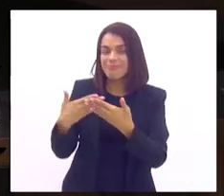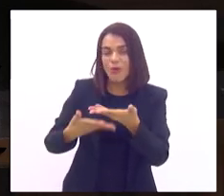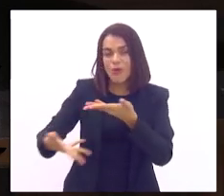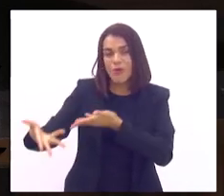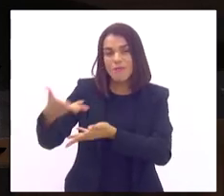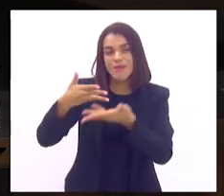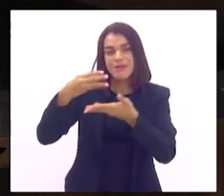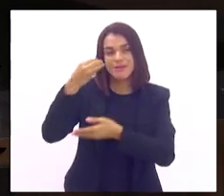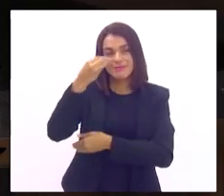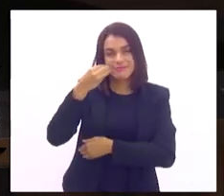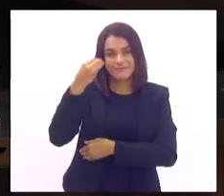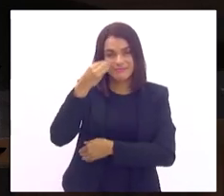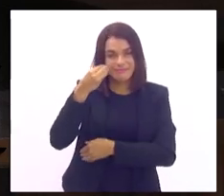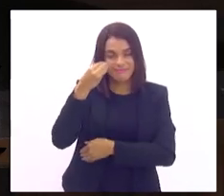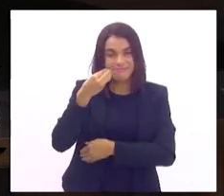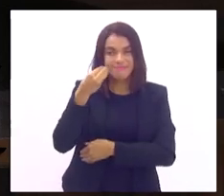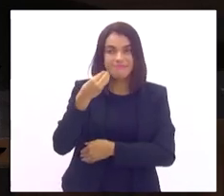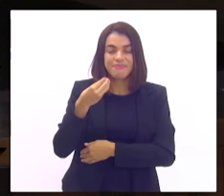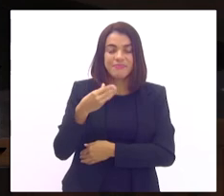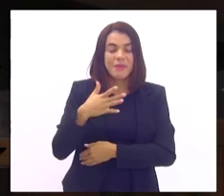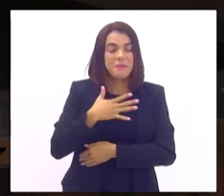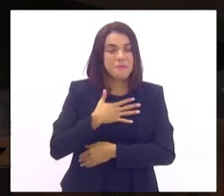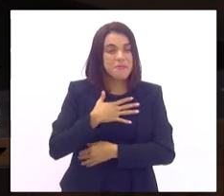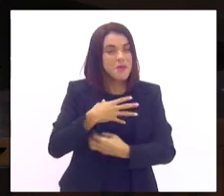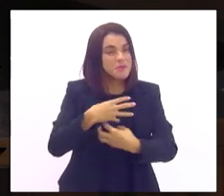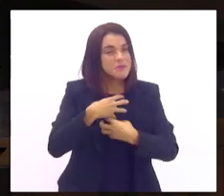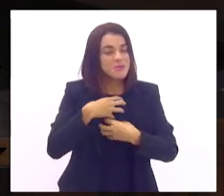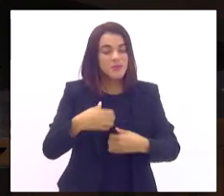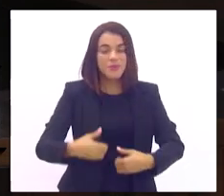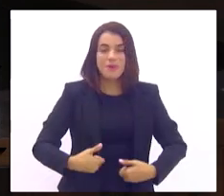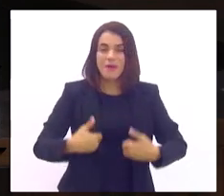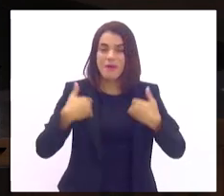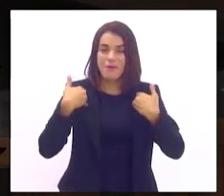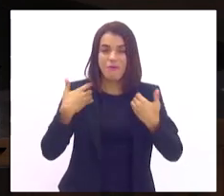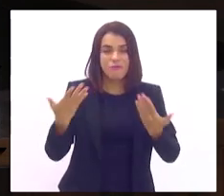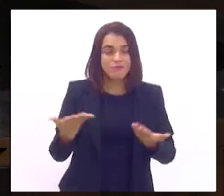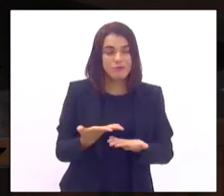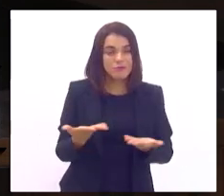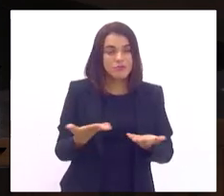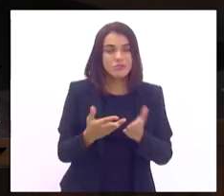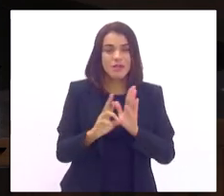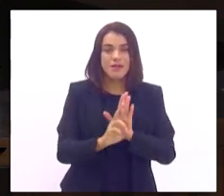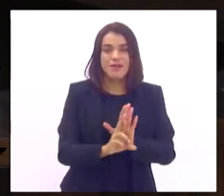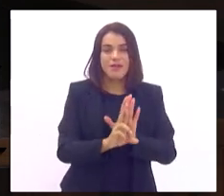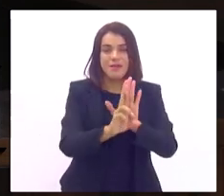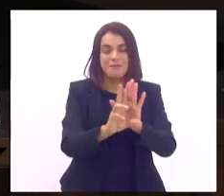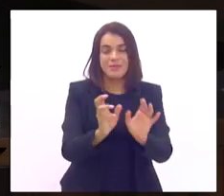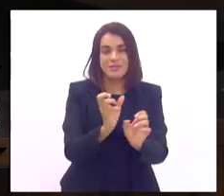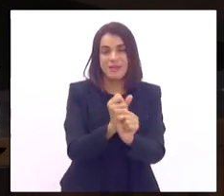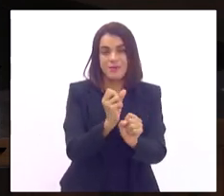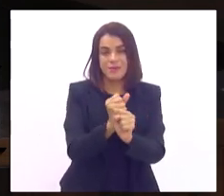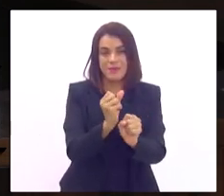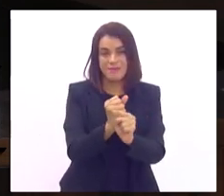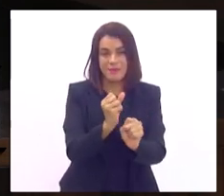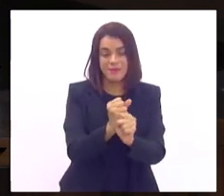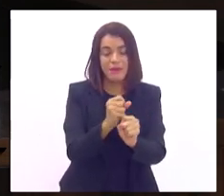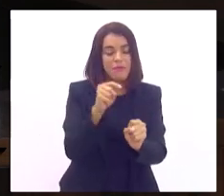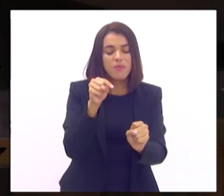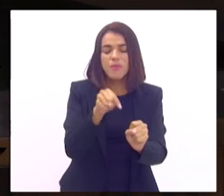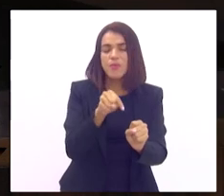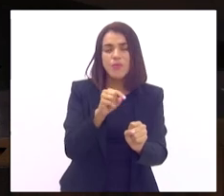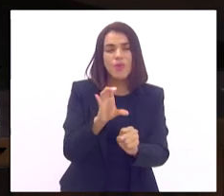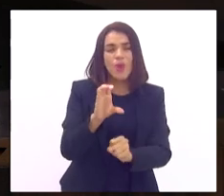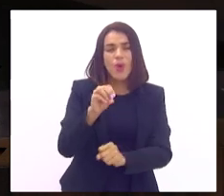maturidade por essa controladoria. Para mim é uma honra hoje estar à frente da contabilidade. Contabilidade essa